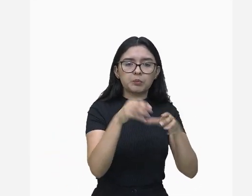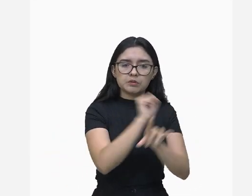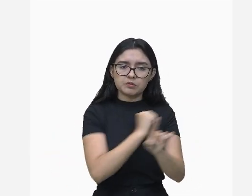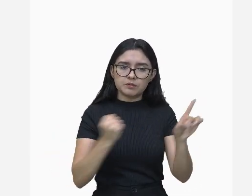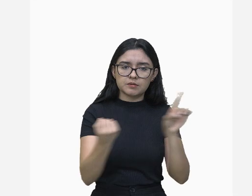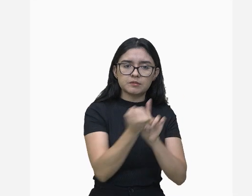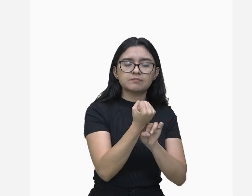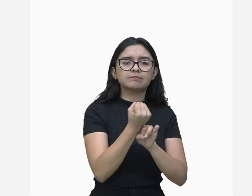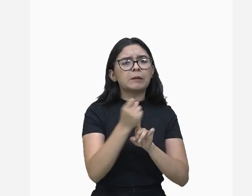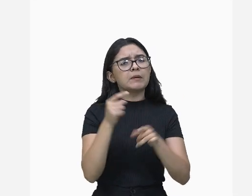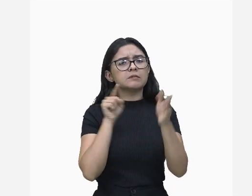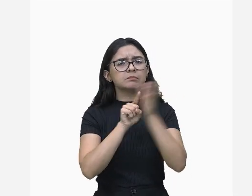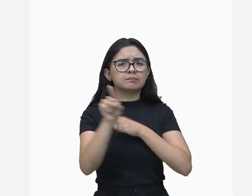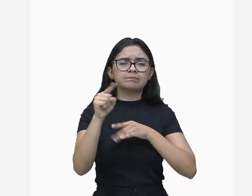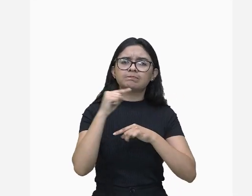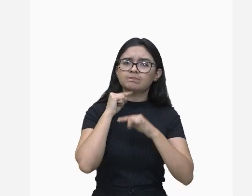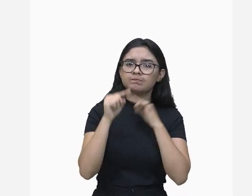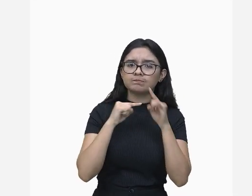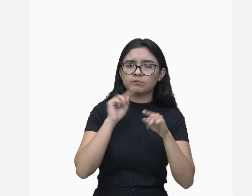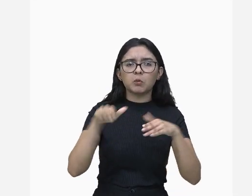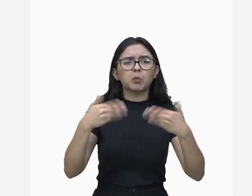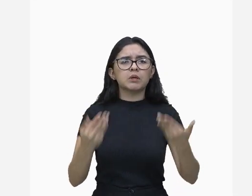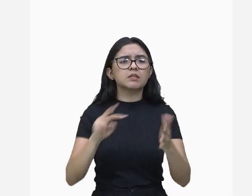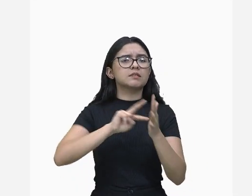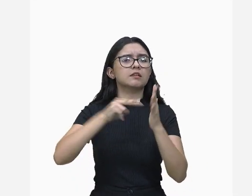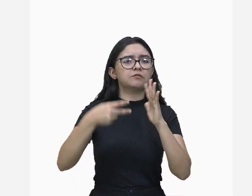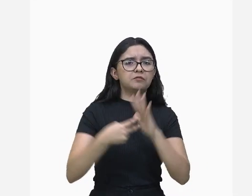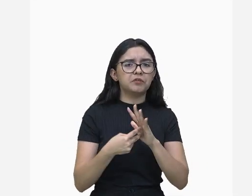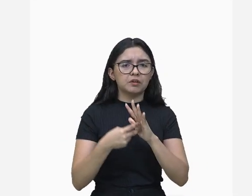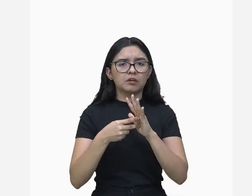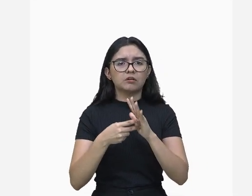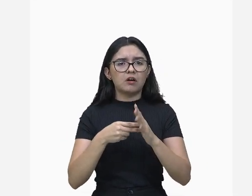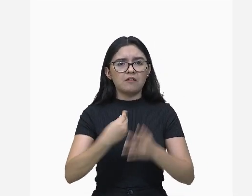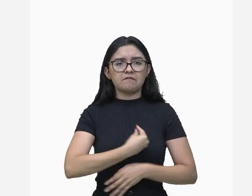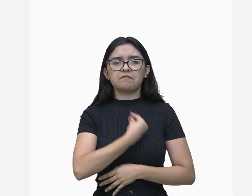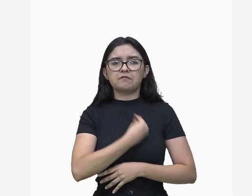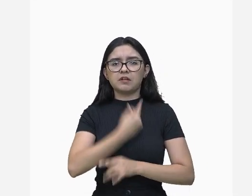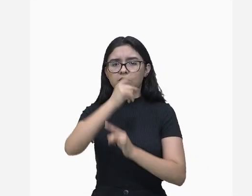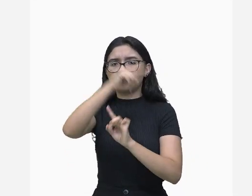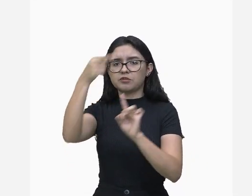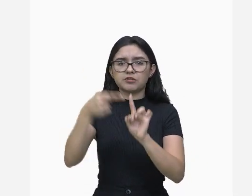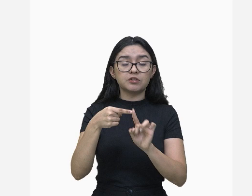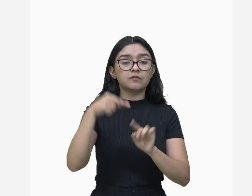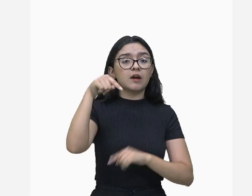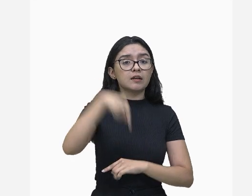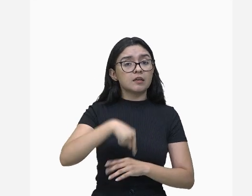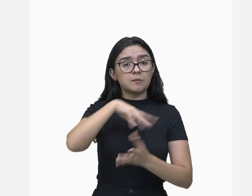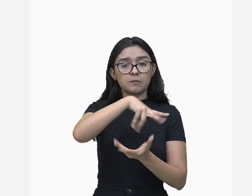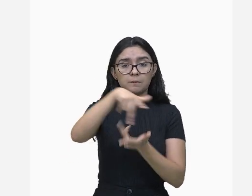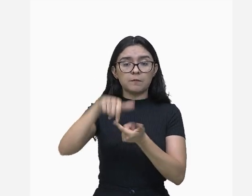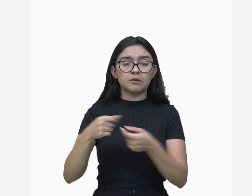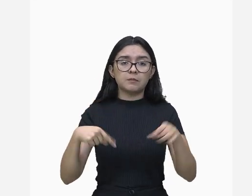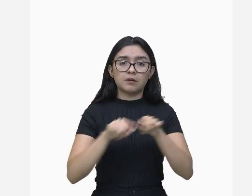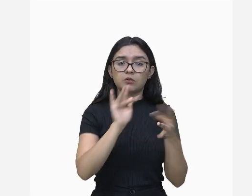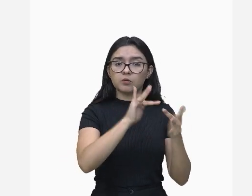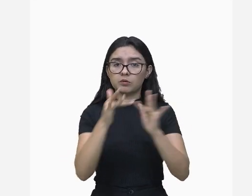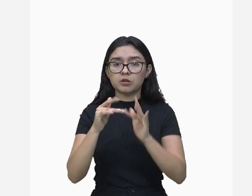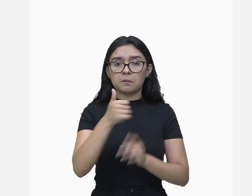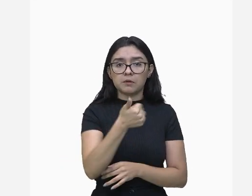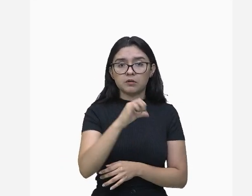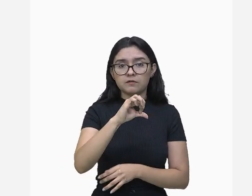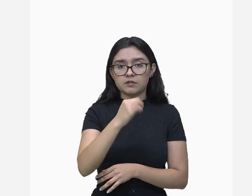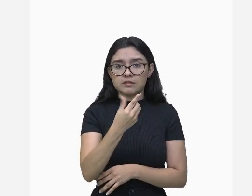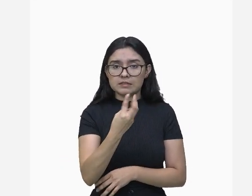sua indagação a respeito do que é ser neste mundo e nesse contexto aí de 1930 mais ou menos,